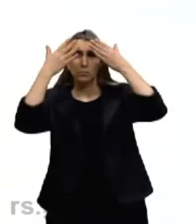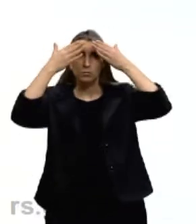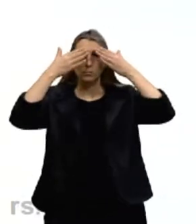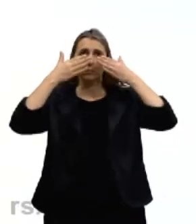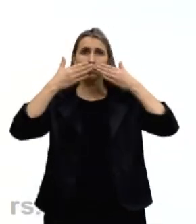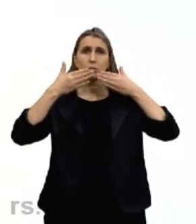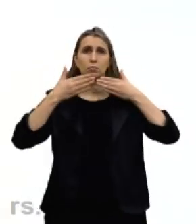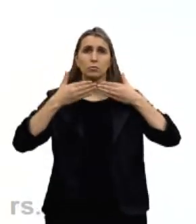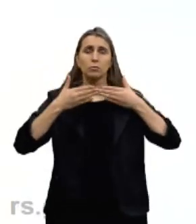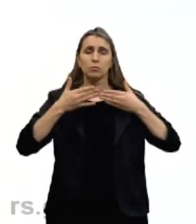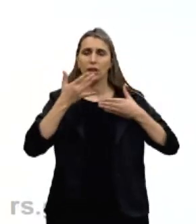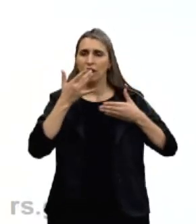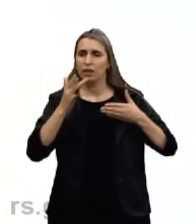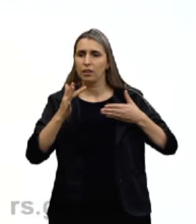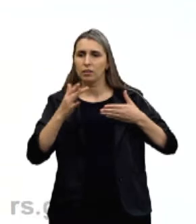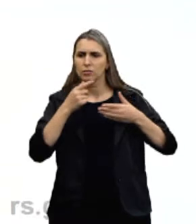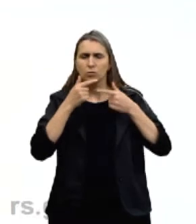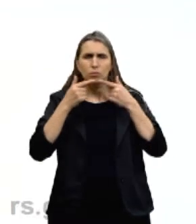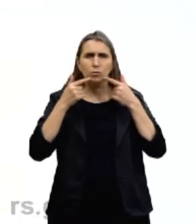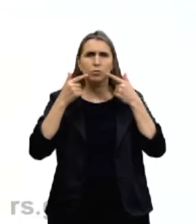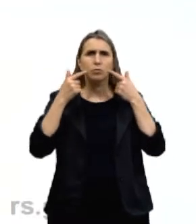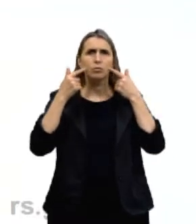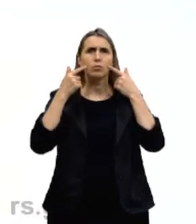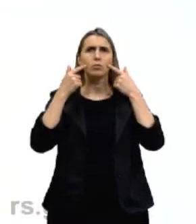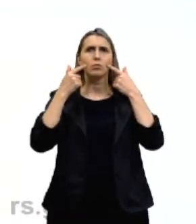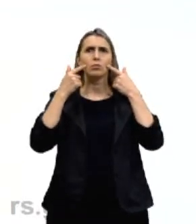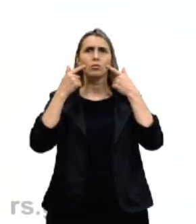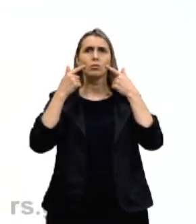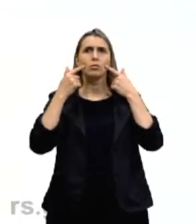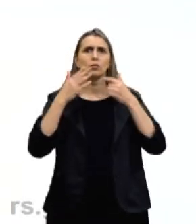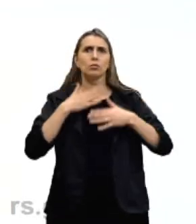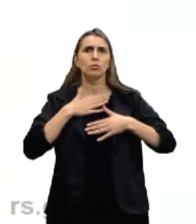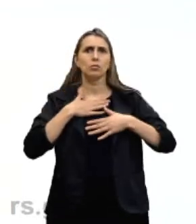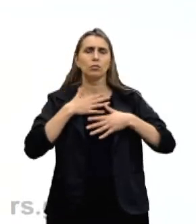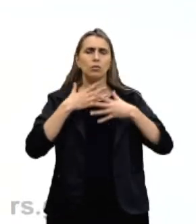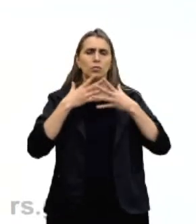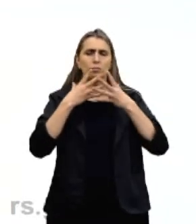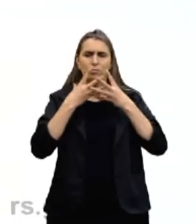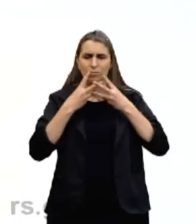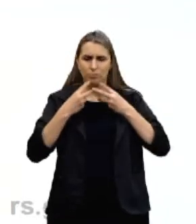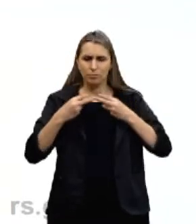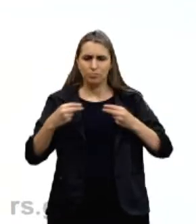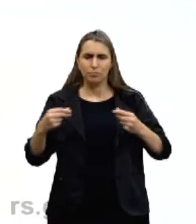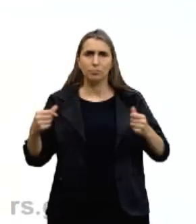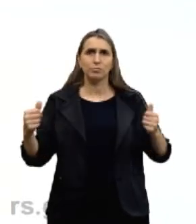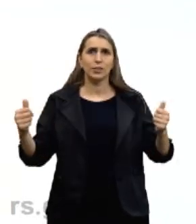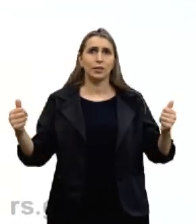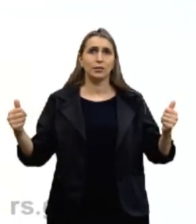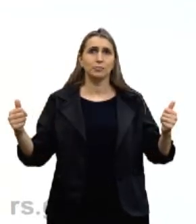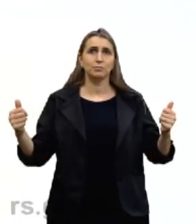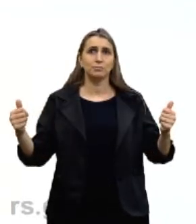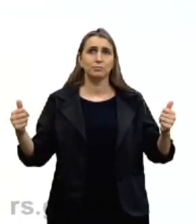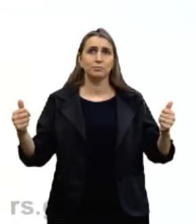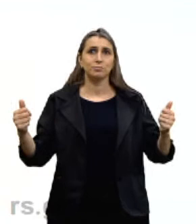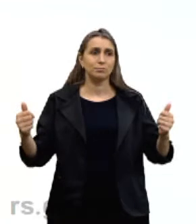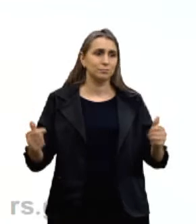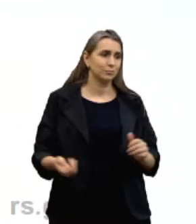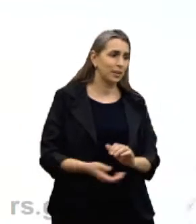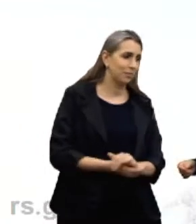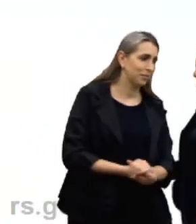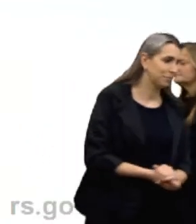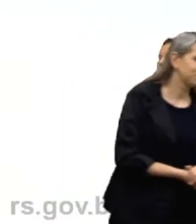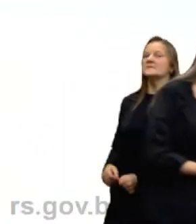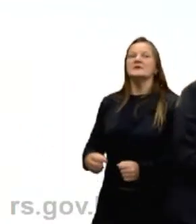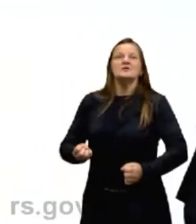me cobre o rosto nos lábios meus o alento desfalece surda agonia